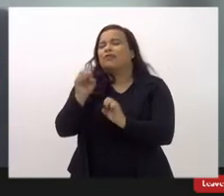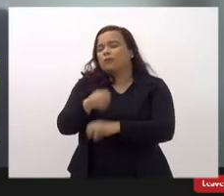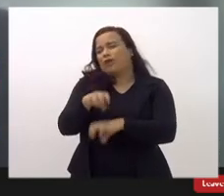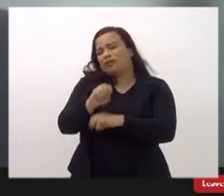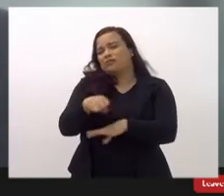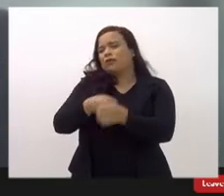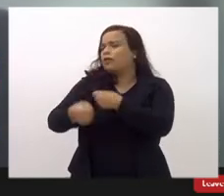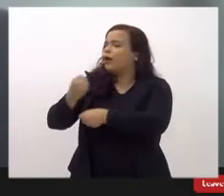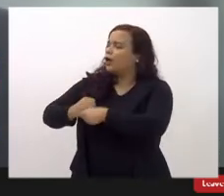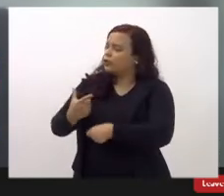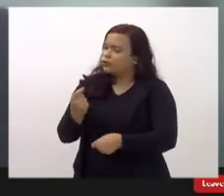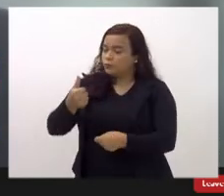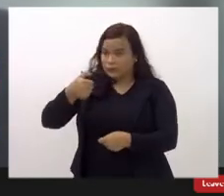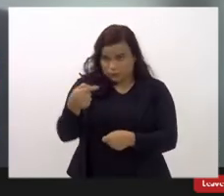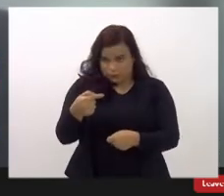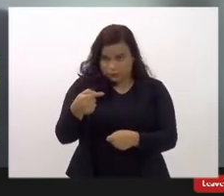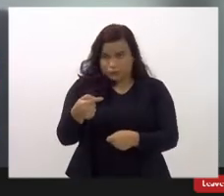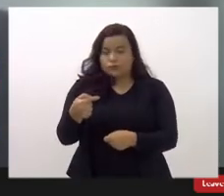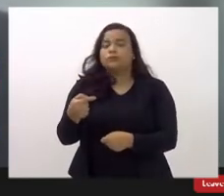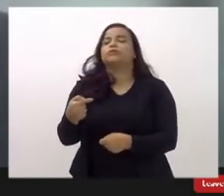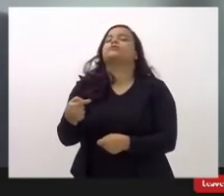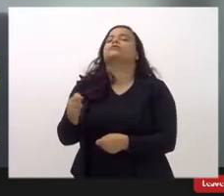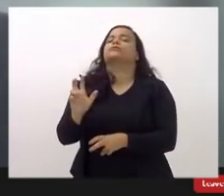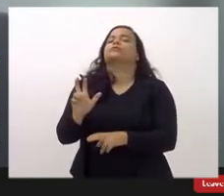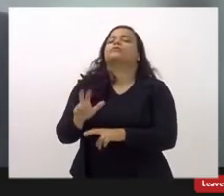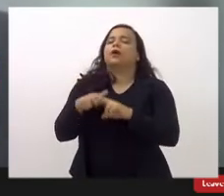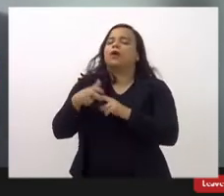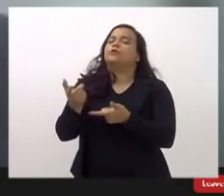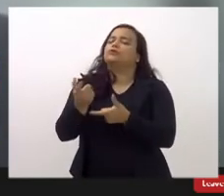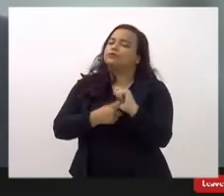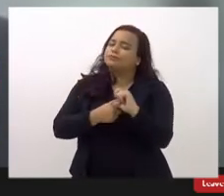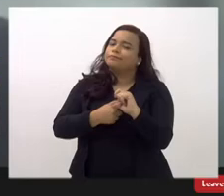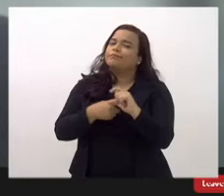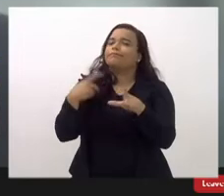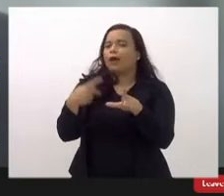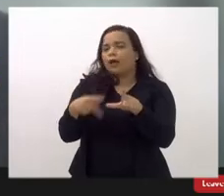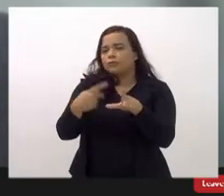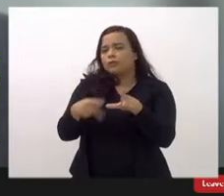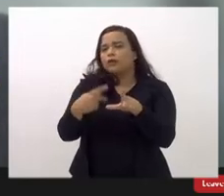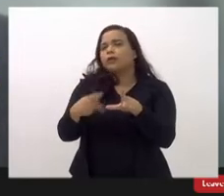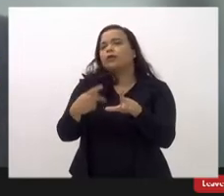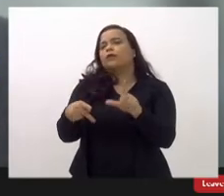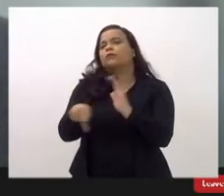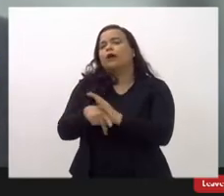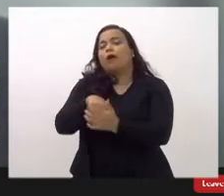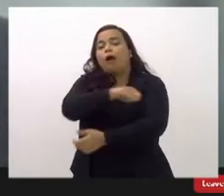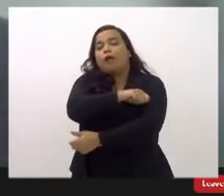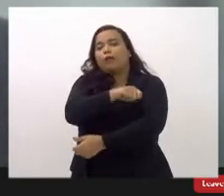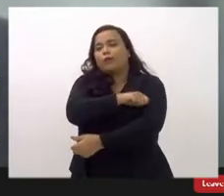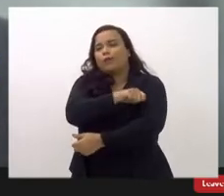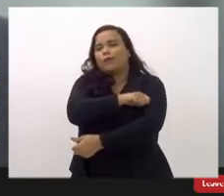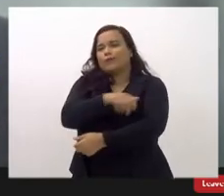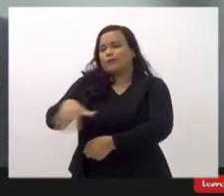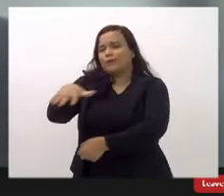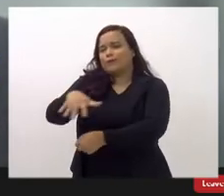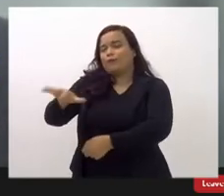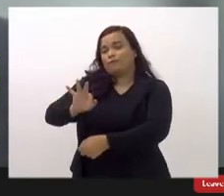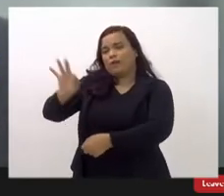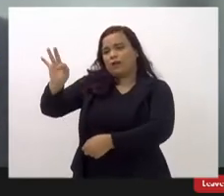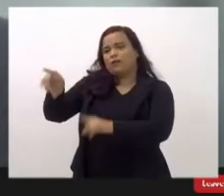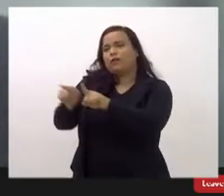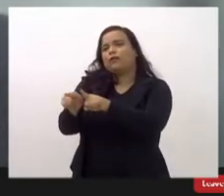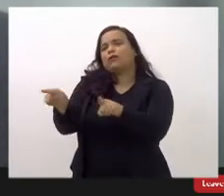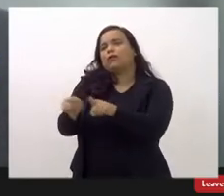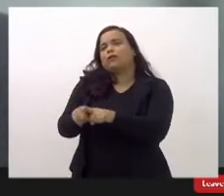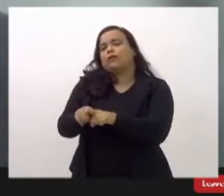em 2017 por suspender passe livre de estudantes da rede federal e